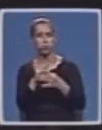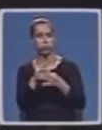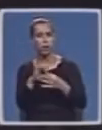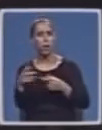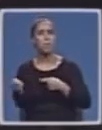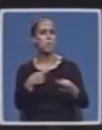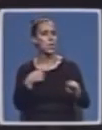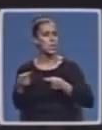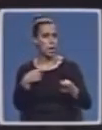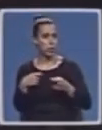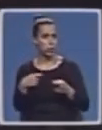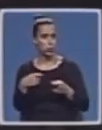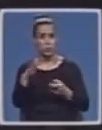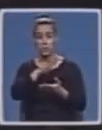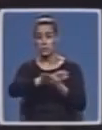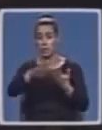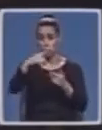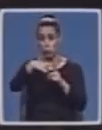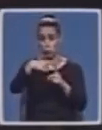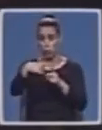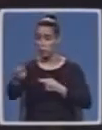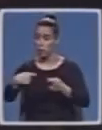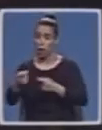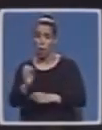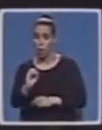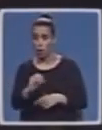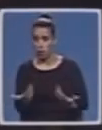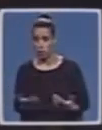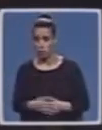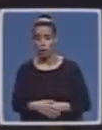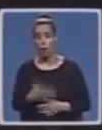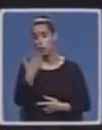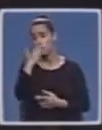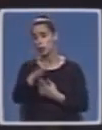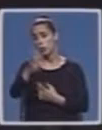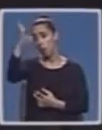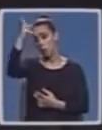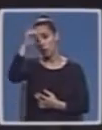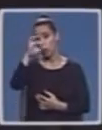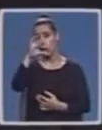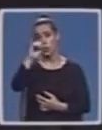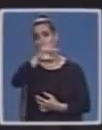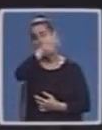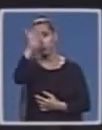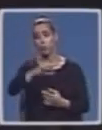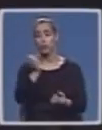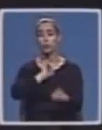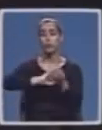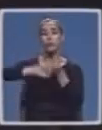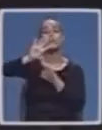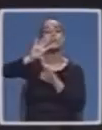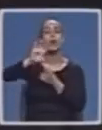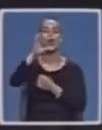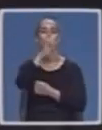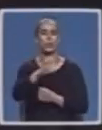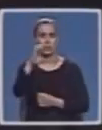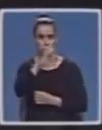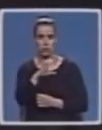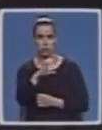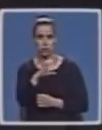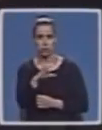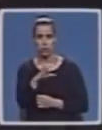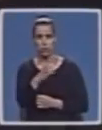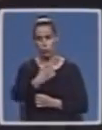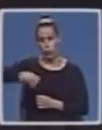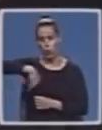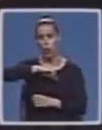mercados. E não há sucesso se não tivermos mercado. Por exemplo, na fileira do leite, 80% daquilo que exportamos para o continente. Nós